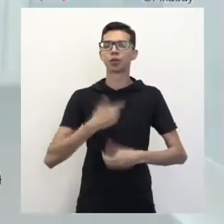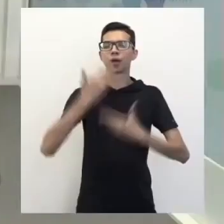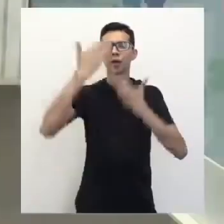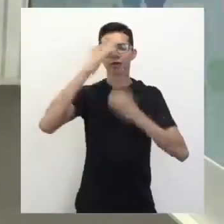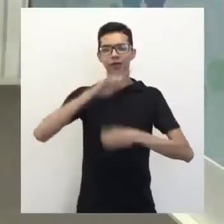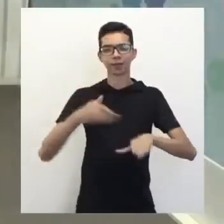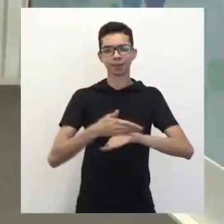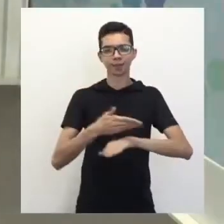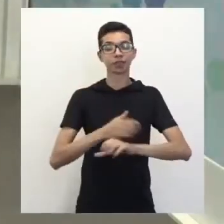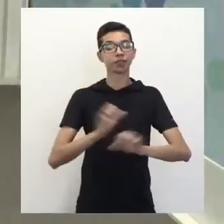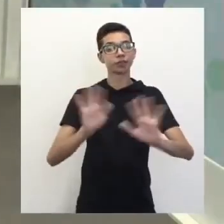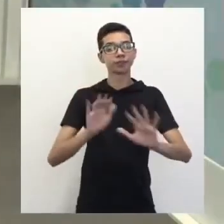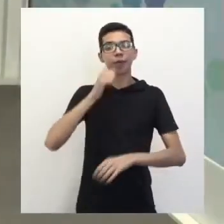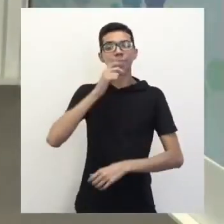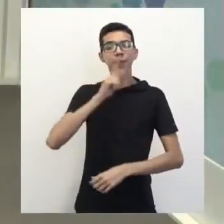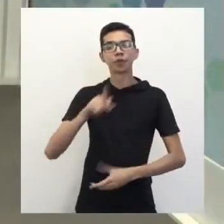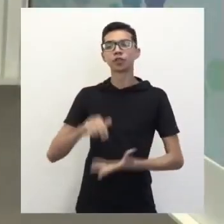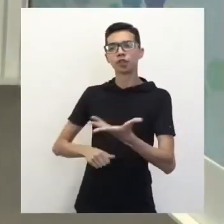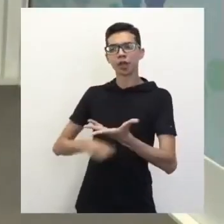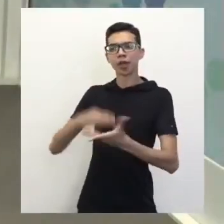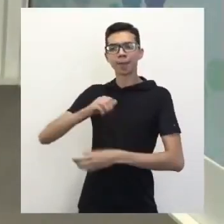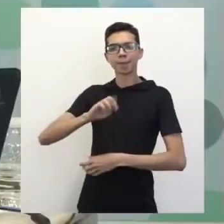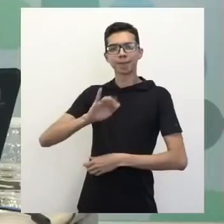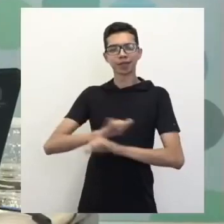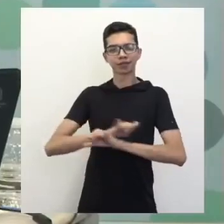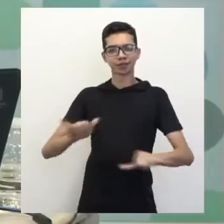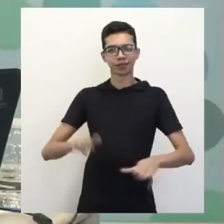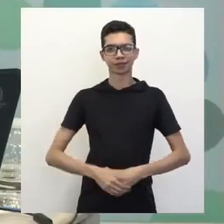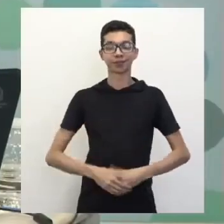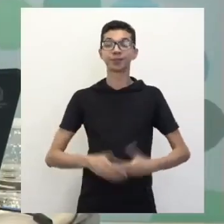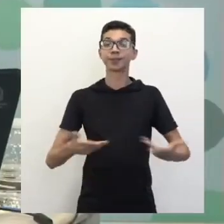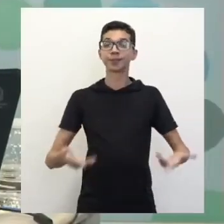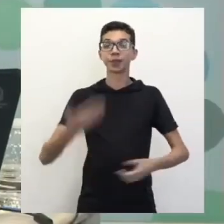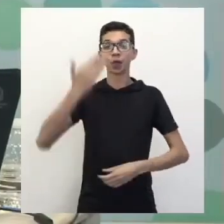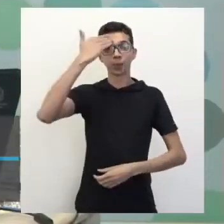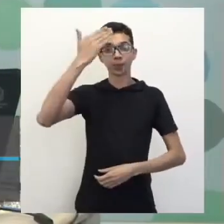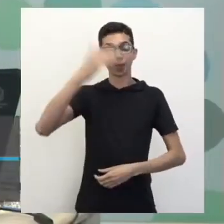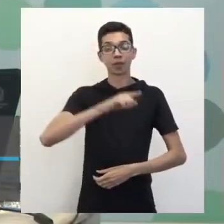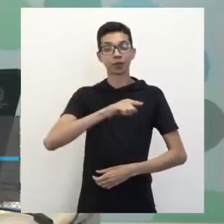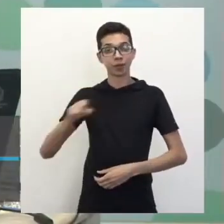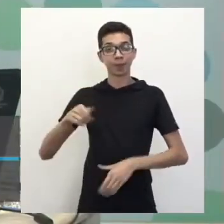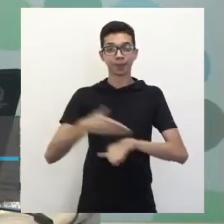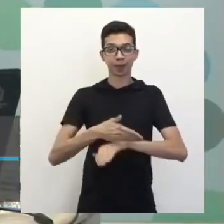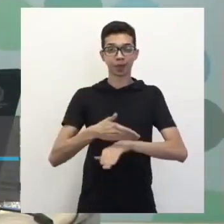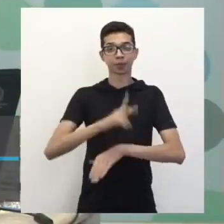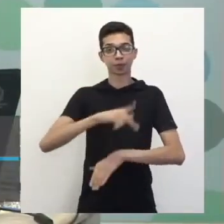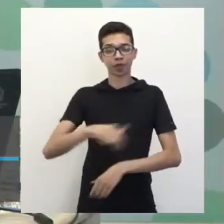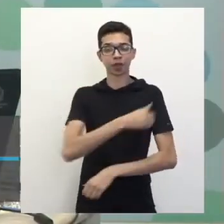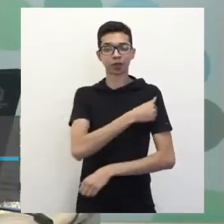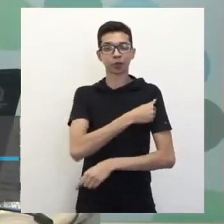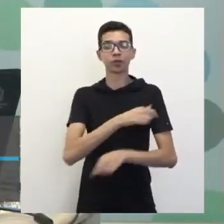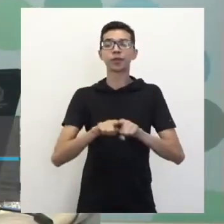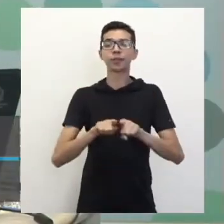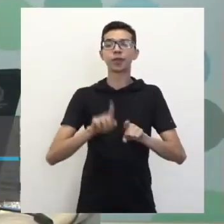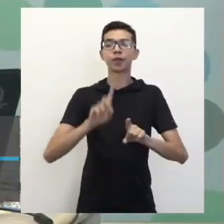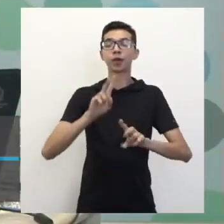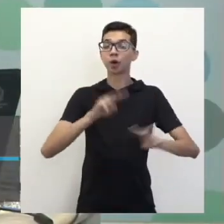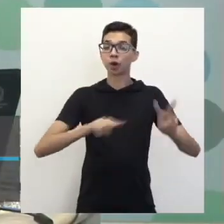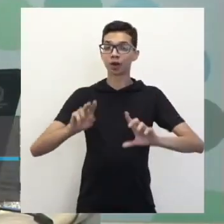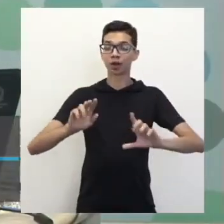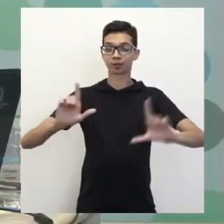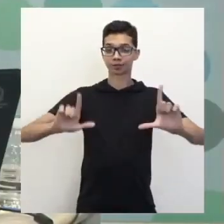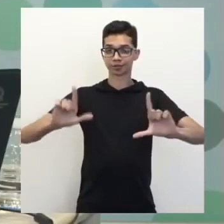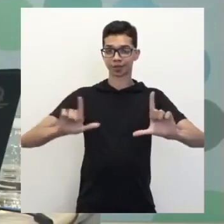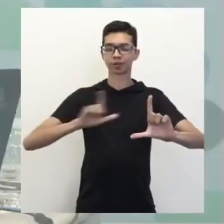professora Márcia. Olha só, gente, muito obrigada a participação de todos, professores e alunos. E observem na tela que vai aparecer agora o